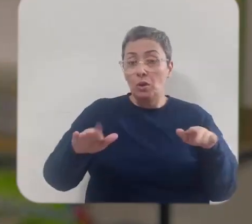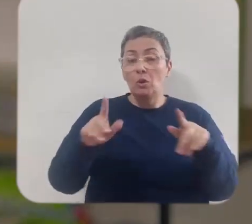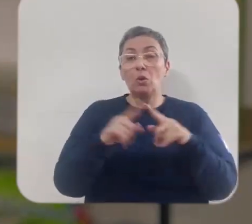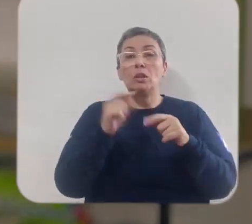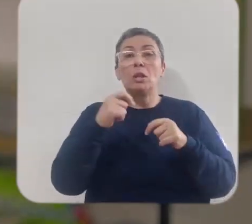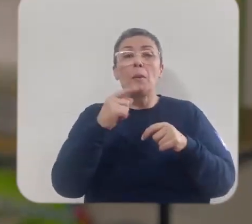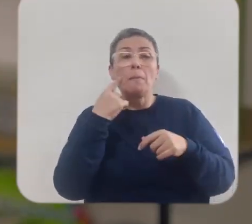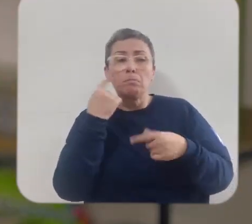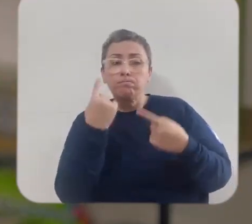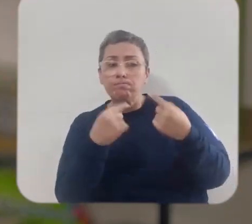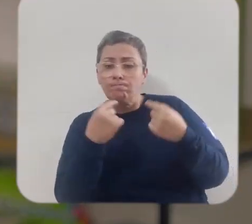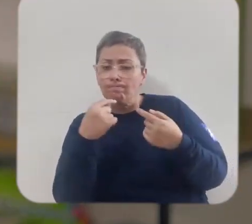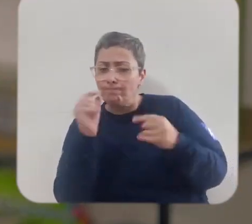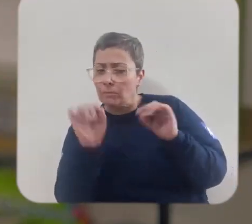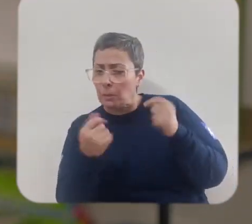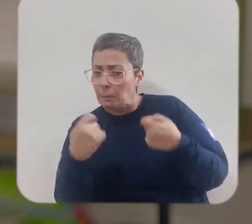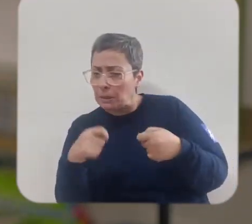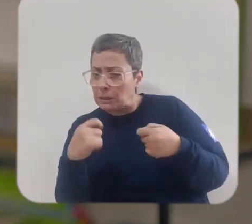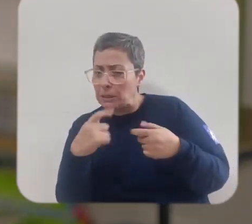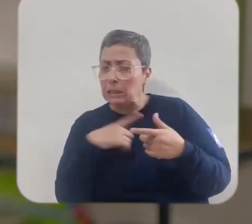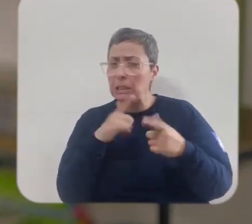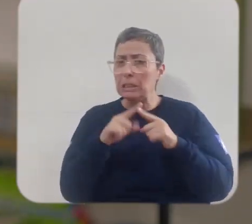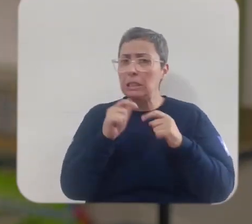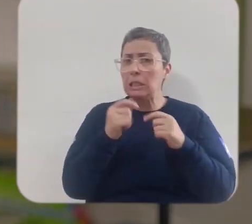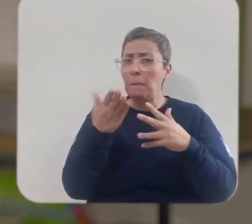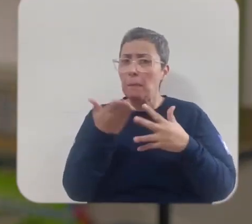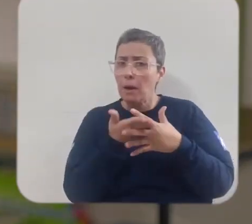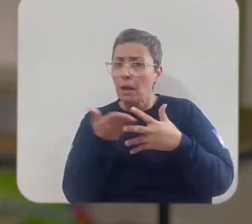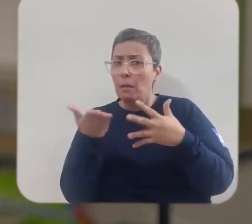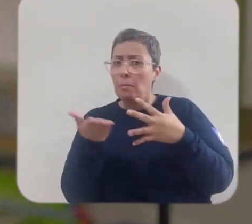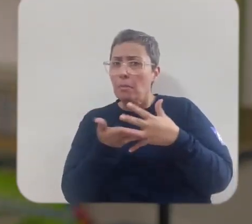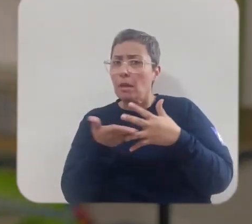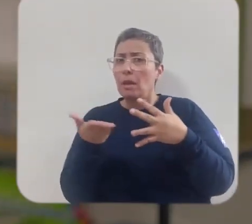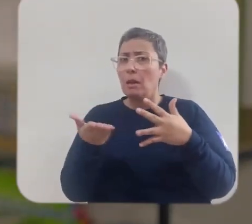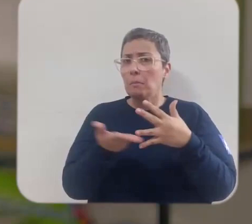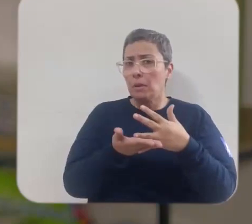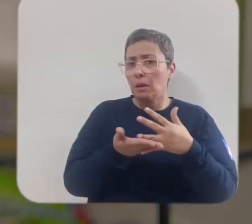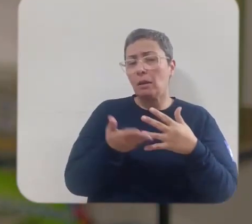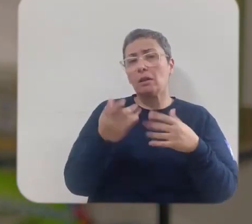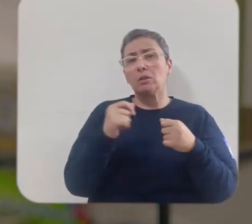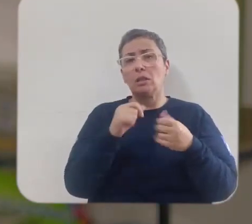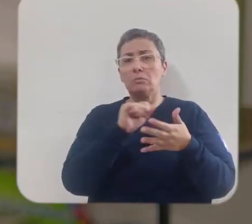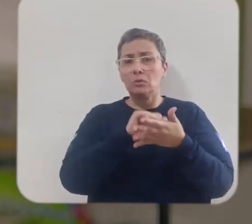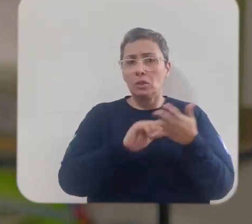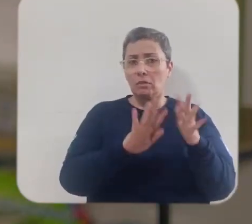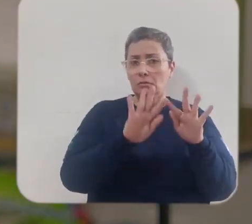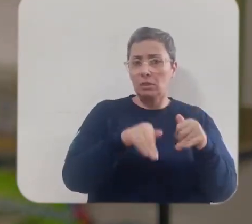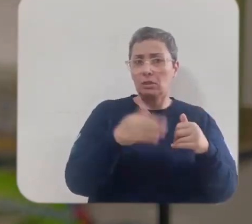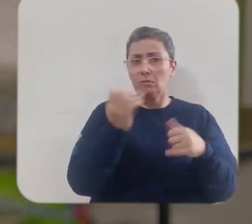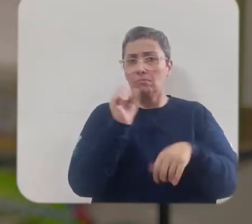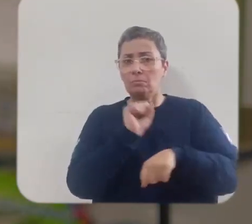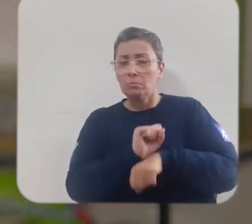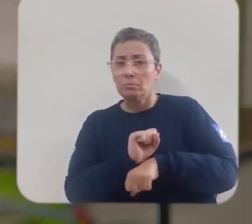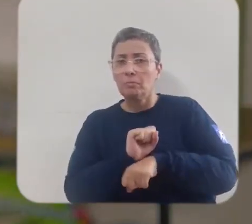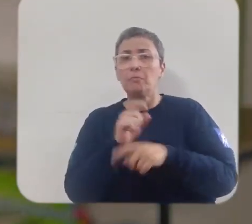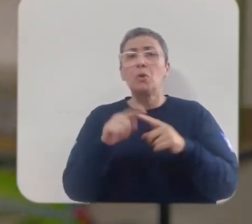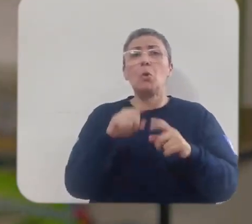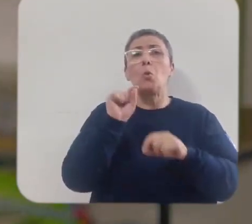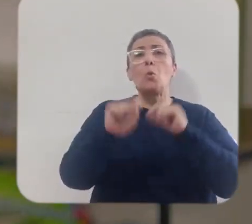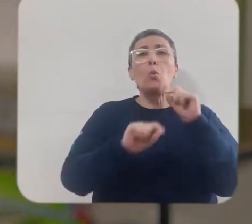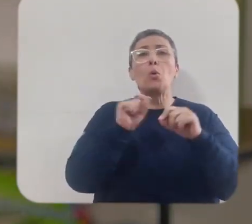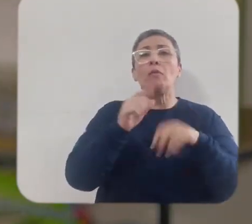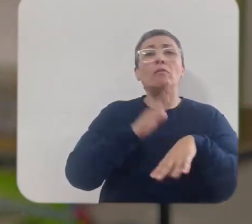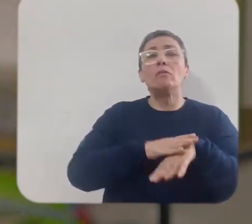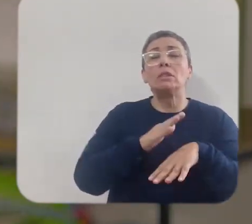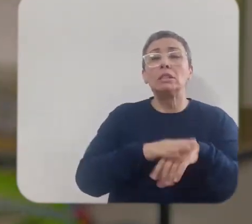criança, verificar se ela precisa ter intervalos entre uma atividade e outra, né? E o que